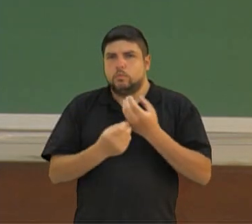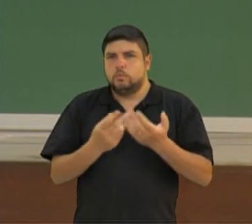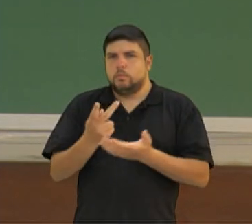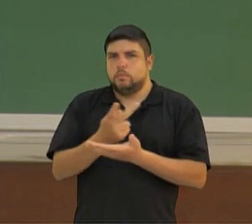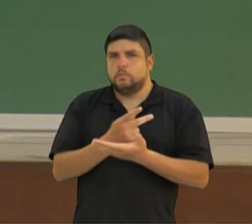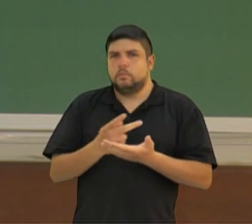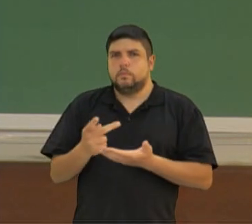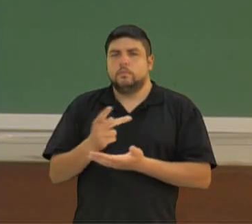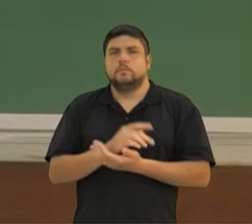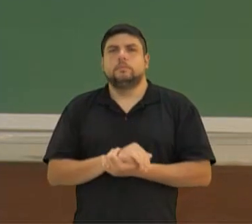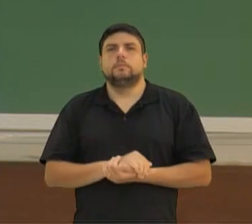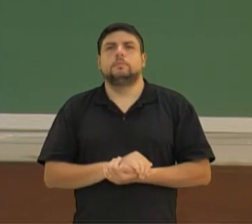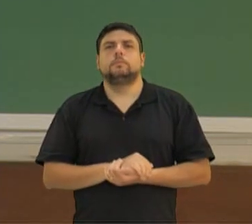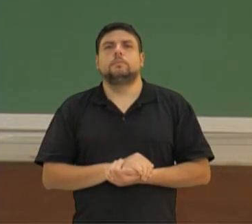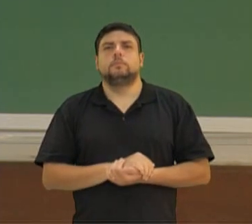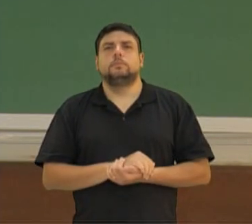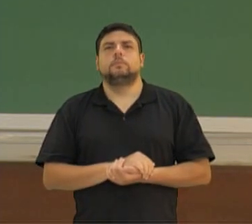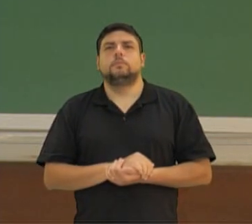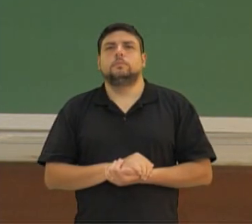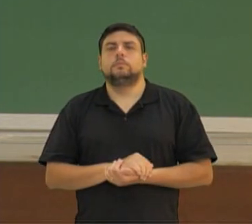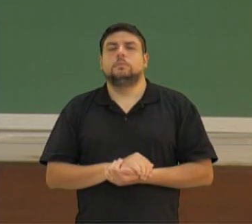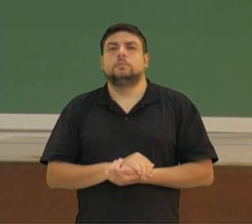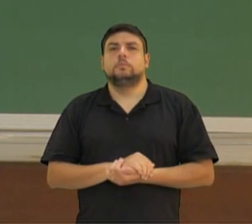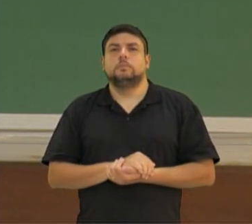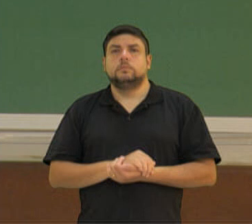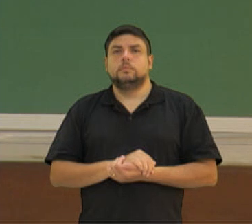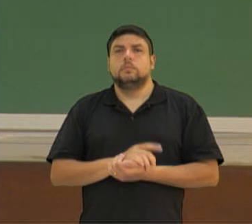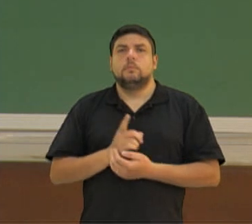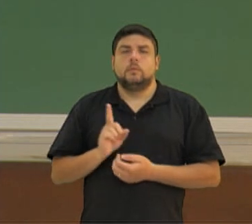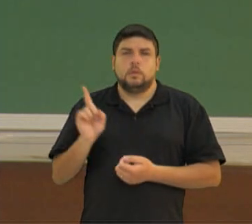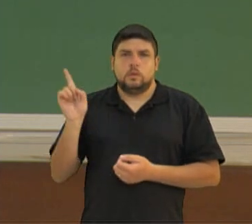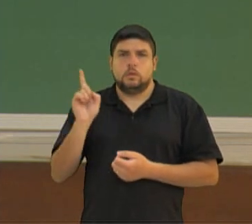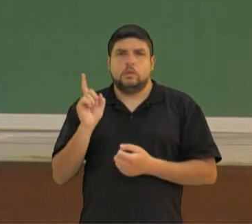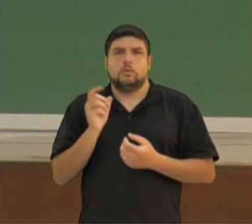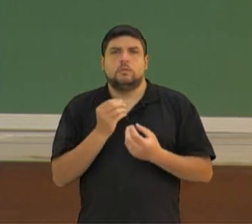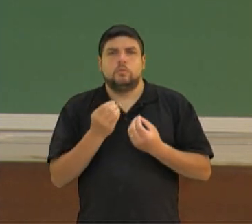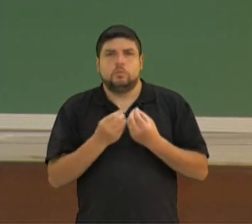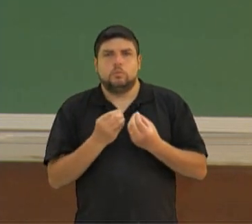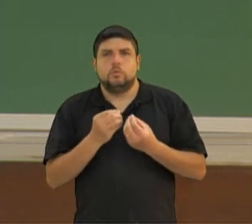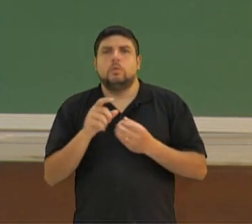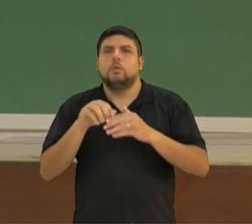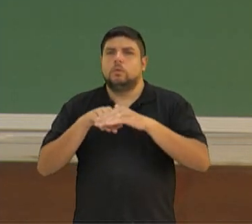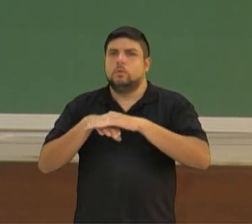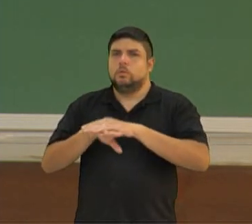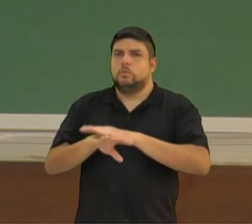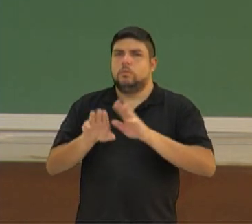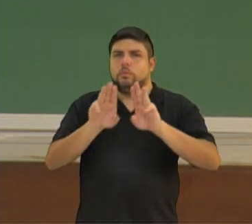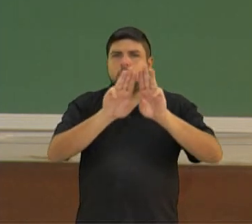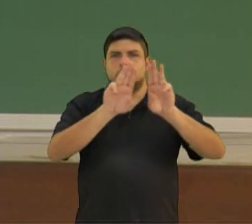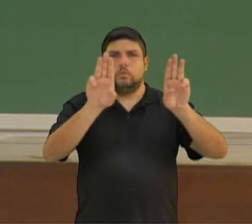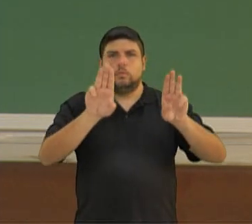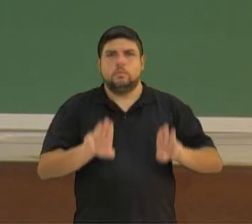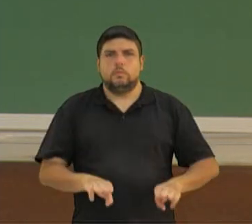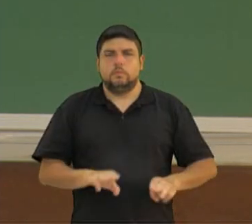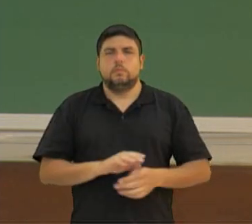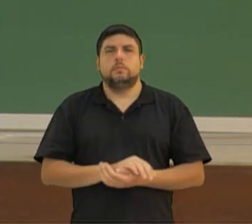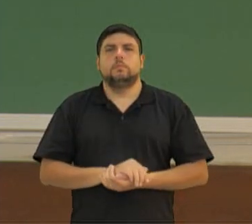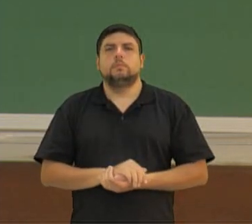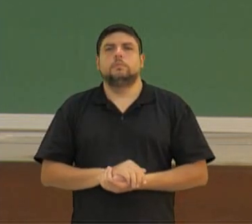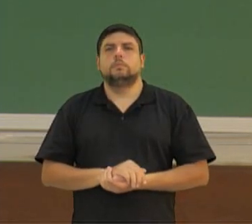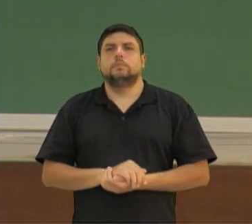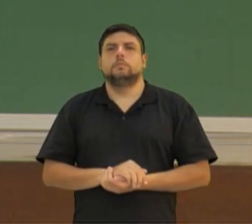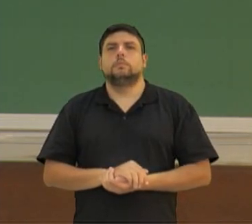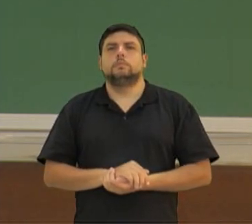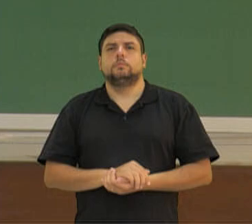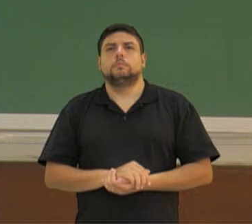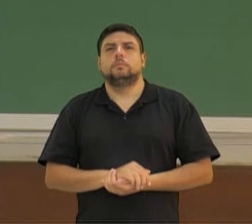eles estão aqui, ó, tá? Isso aqui é uma peça de obra de arte que está no museu, Isso aqui é uma